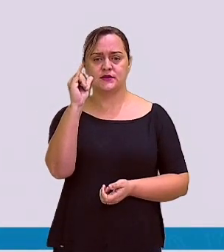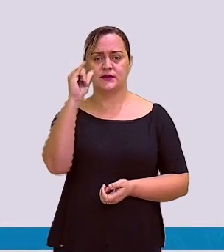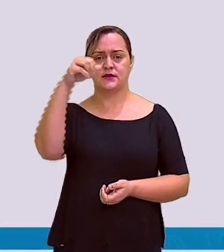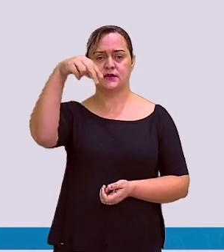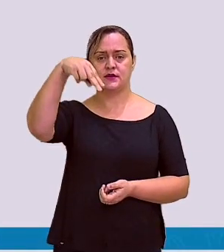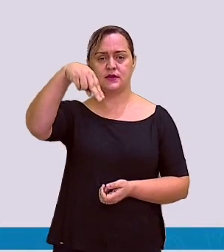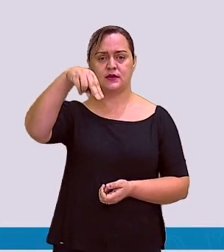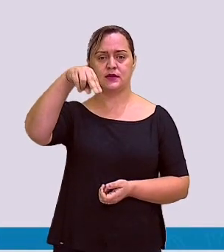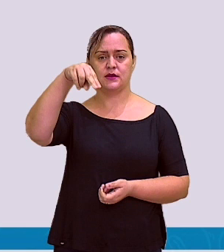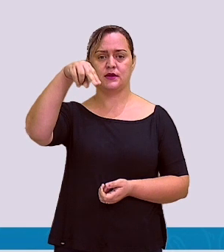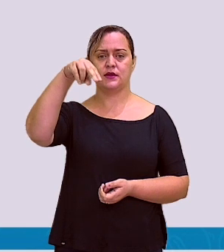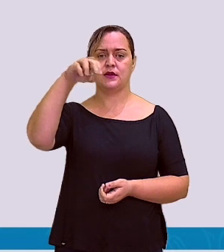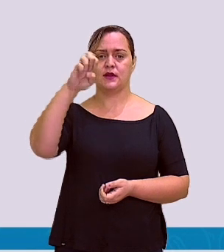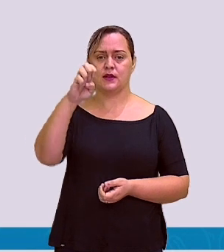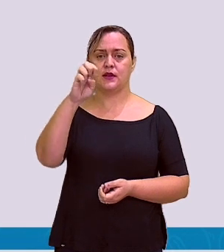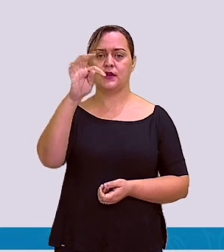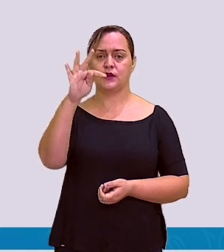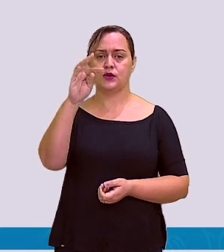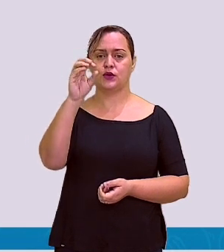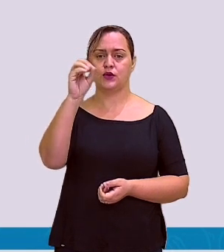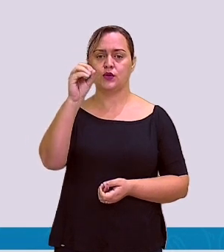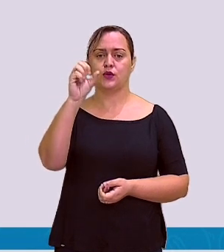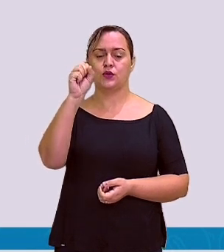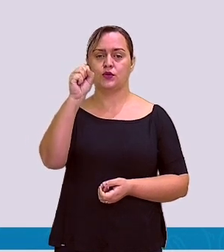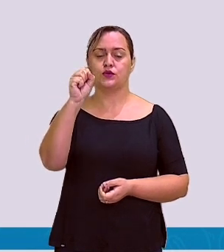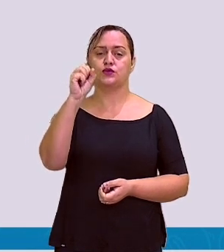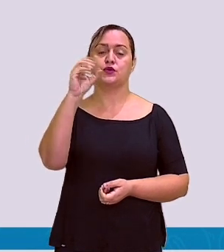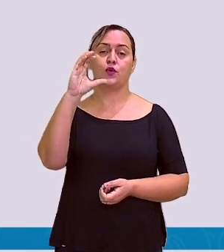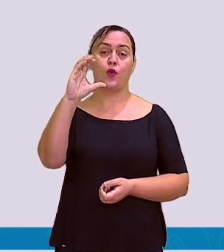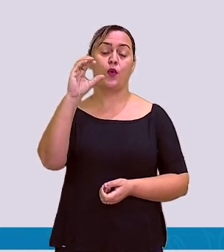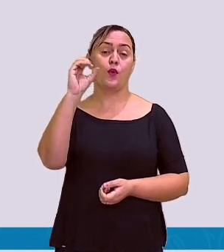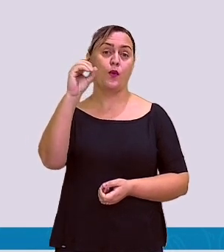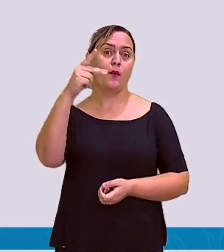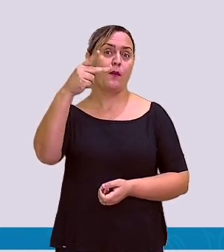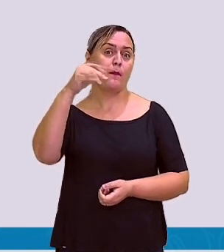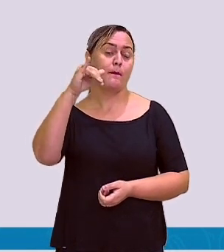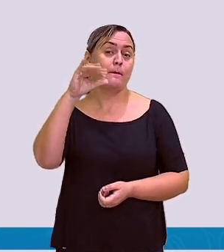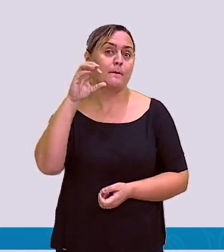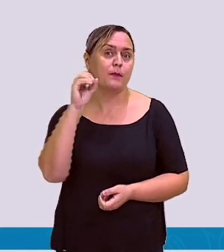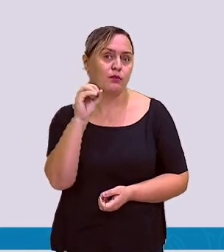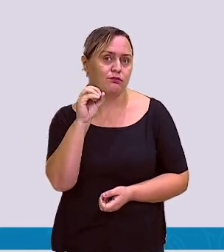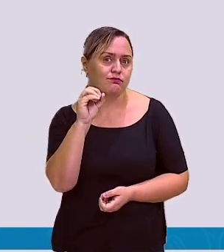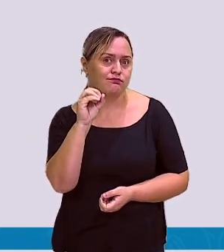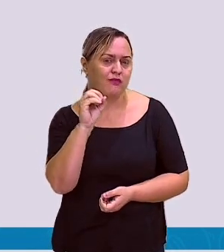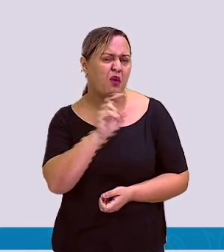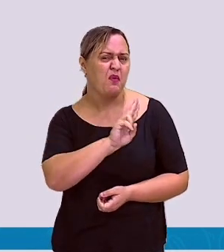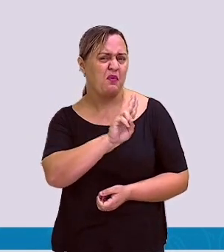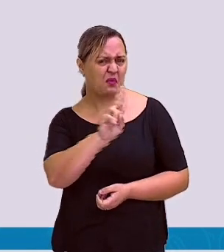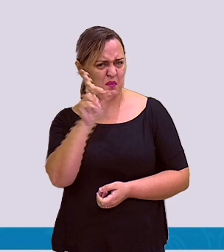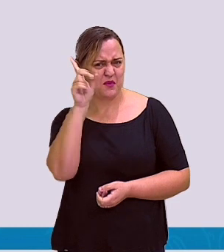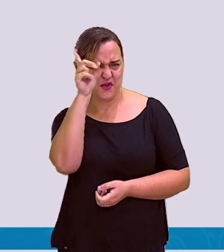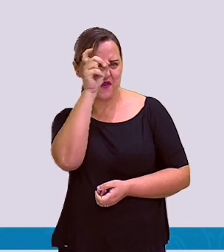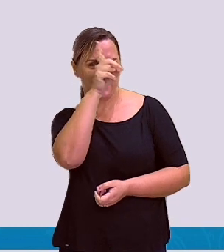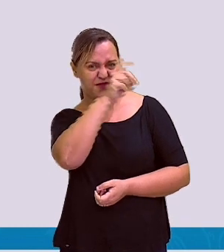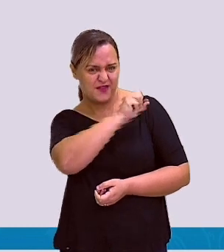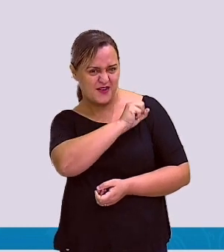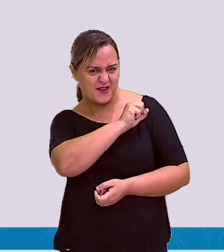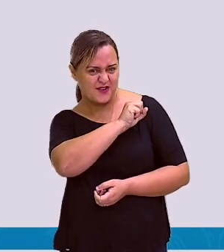Opa, errei. Vamos lá de novo? Cinetoscópio. Cinetoscópio. Foi lançado